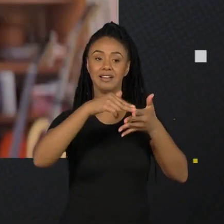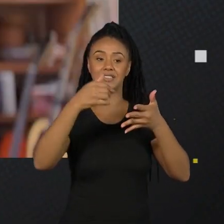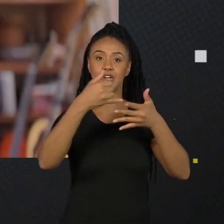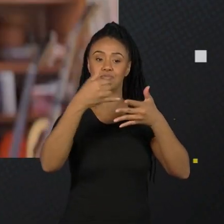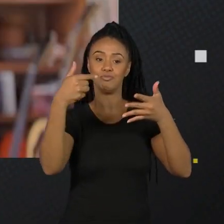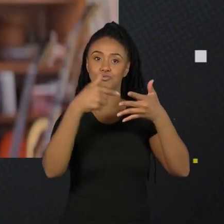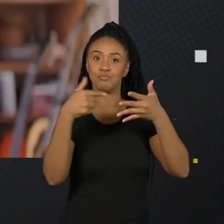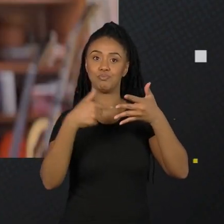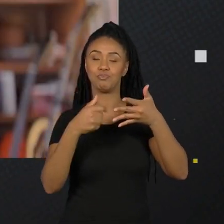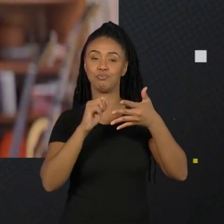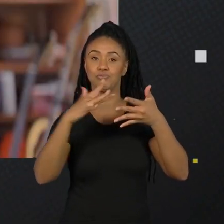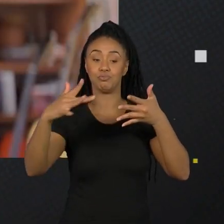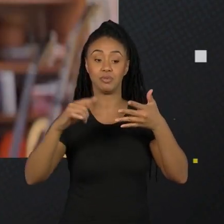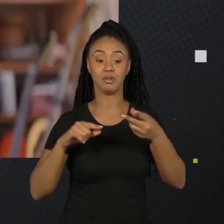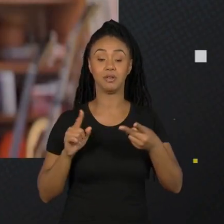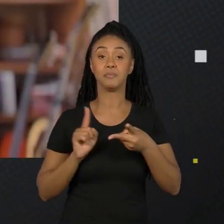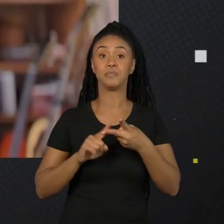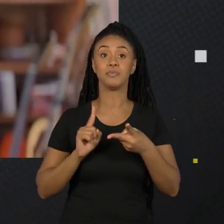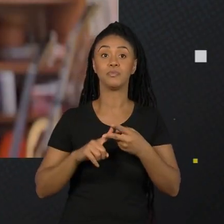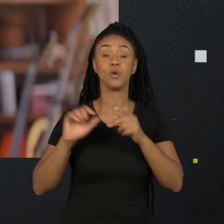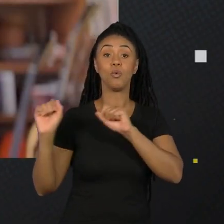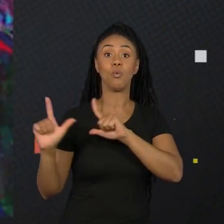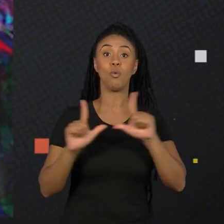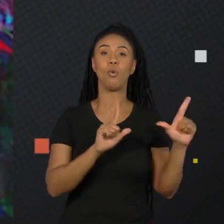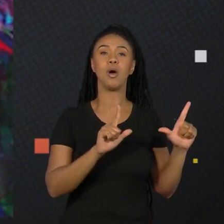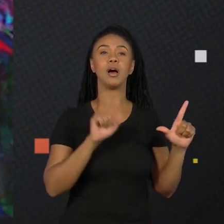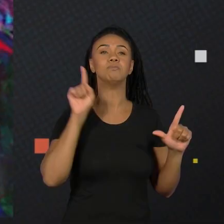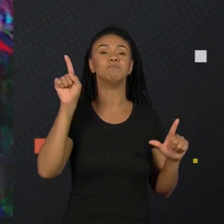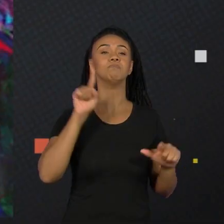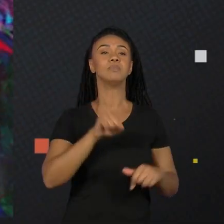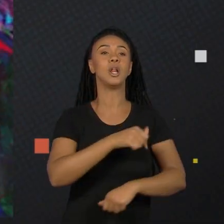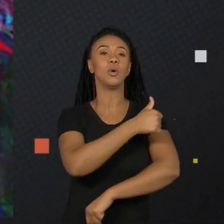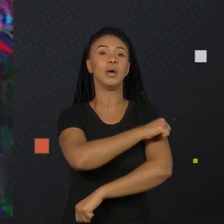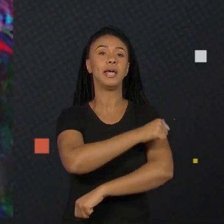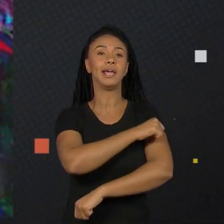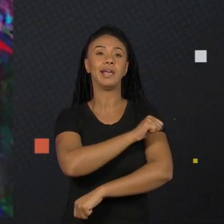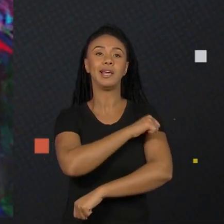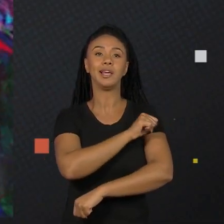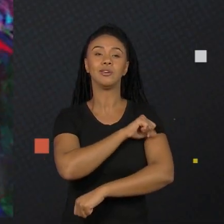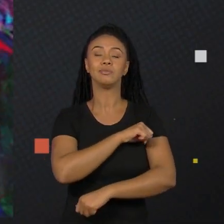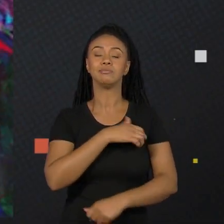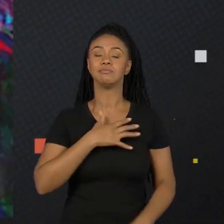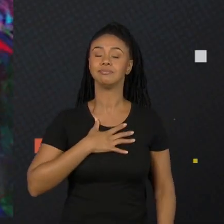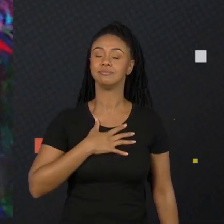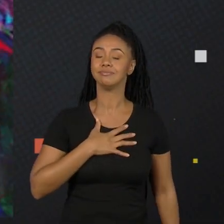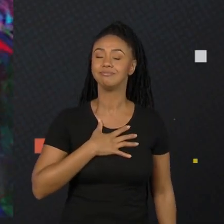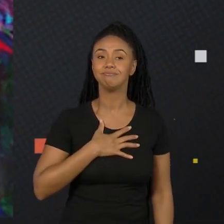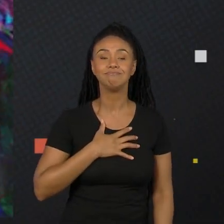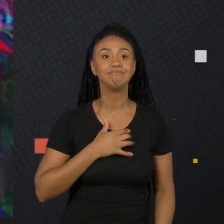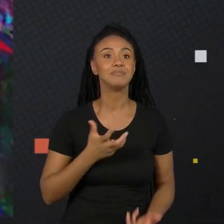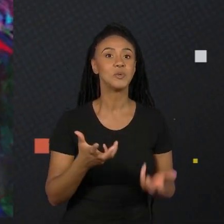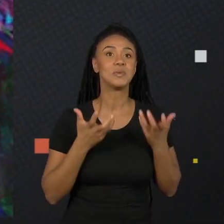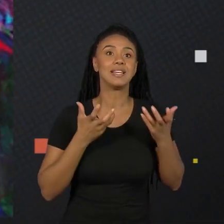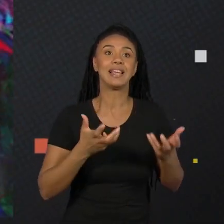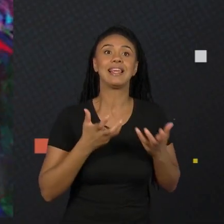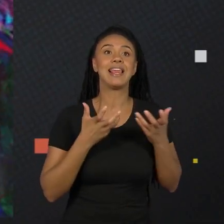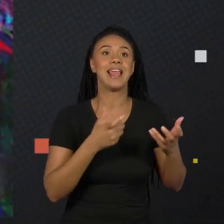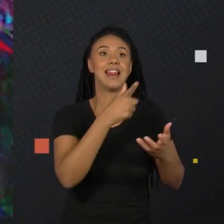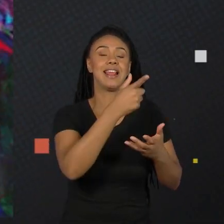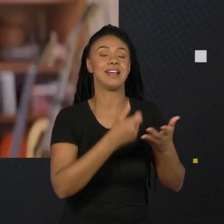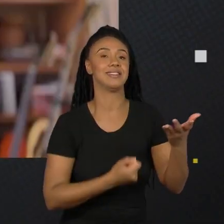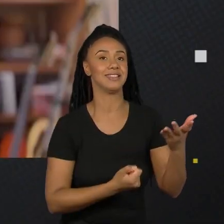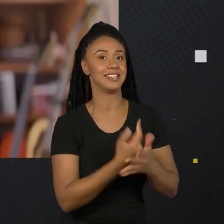e um quadro seu do Rio de Janeiro. E sempre foi um desejo muito grande meu de